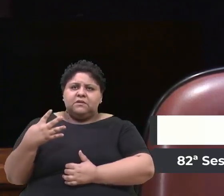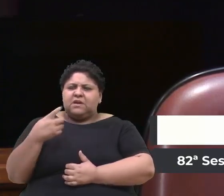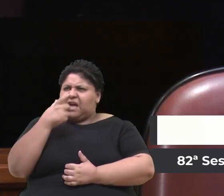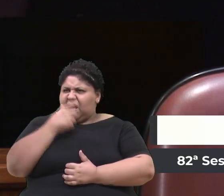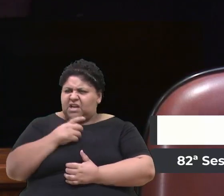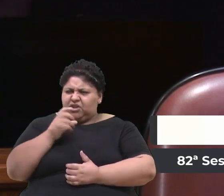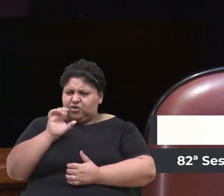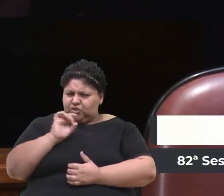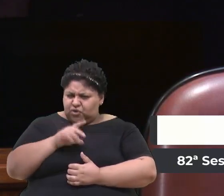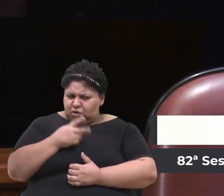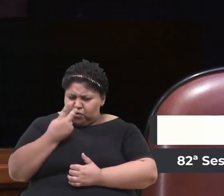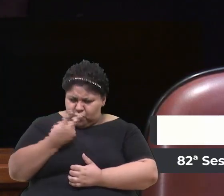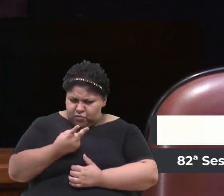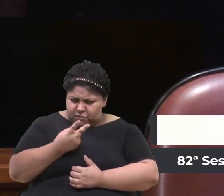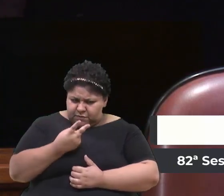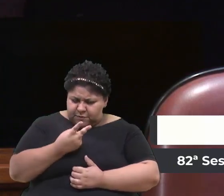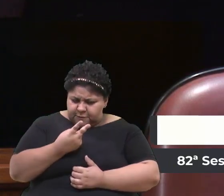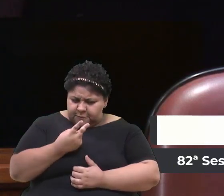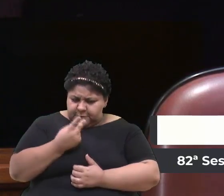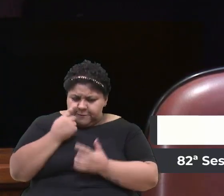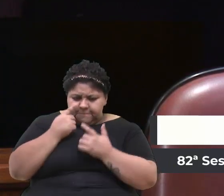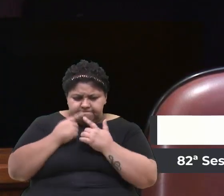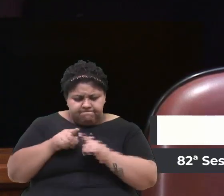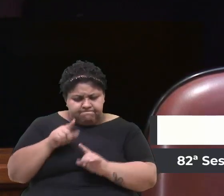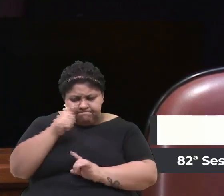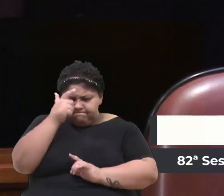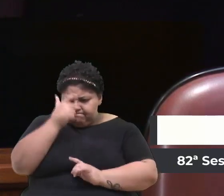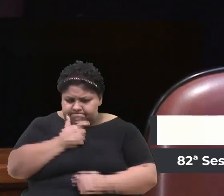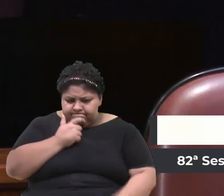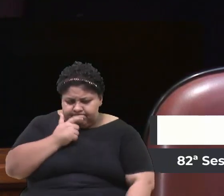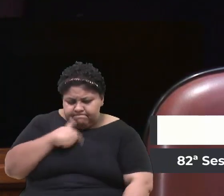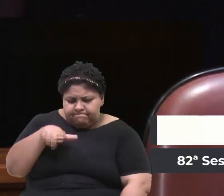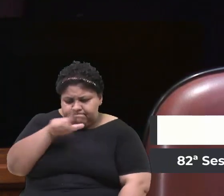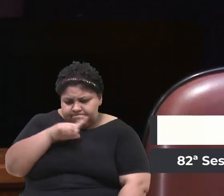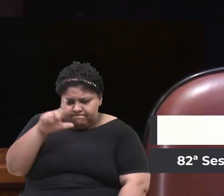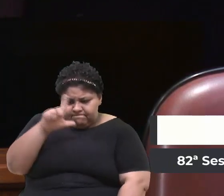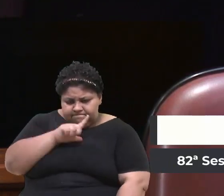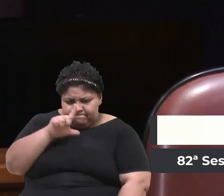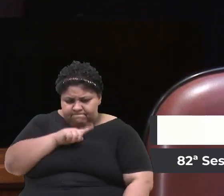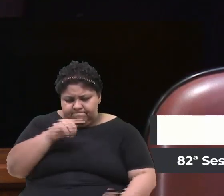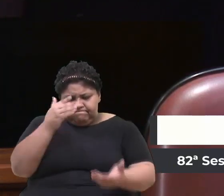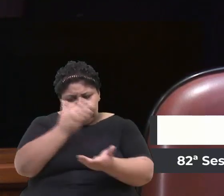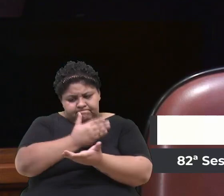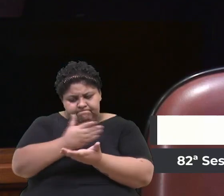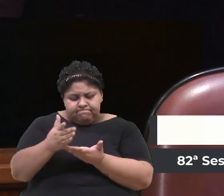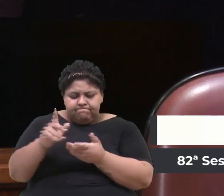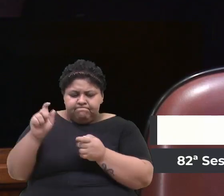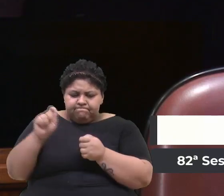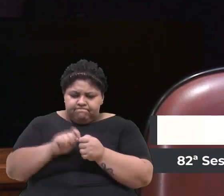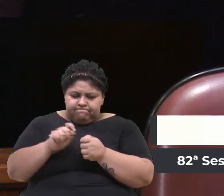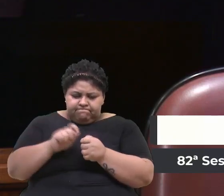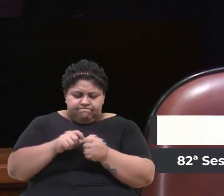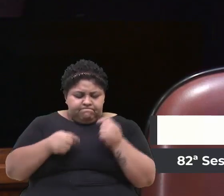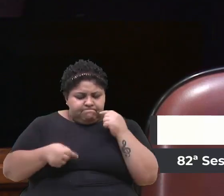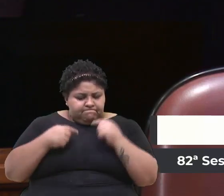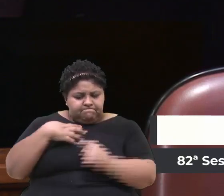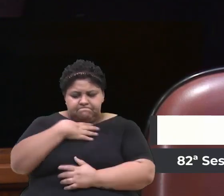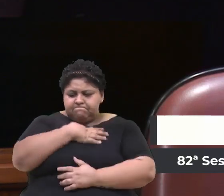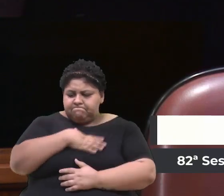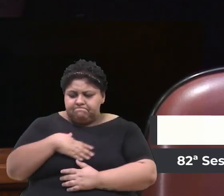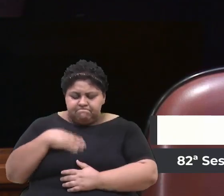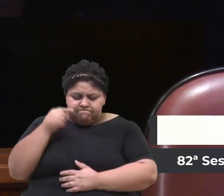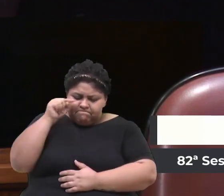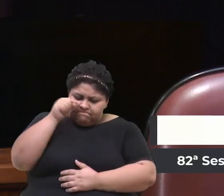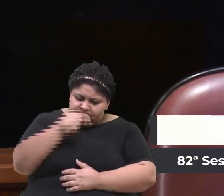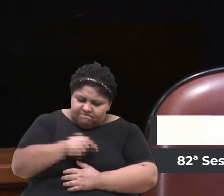né? Mas eu acho que nós temos que começar a fazer esse debate de forma mais aprofundada e não só